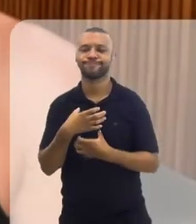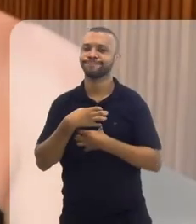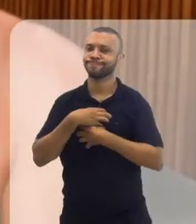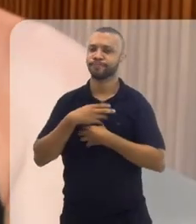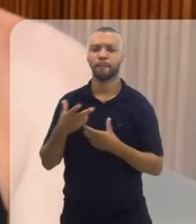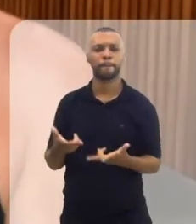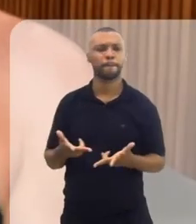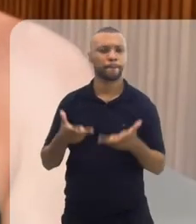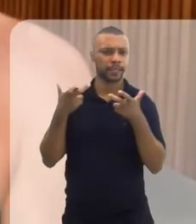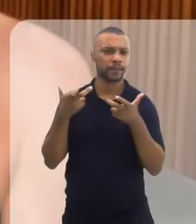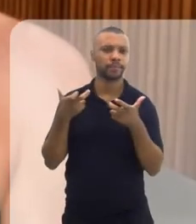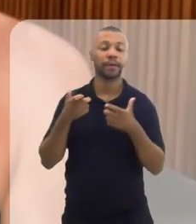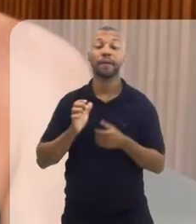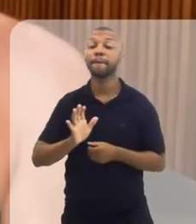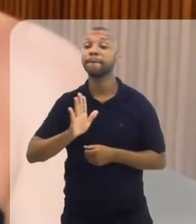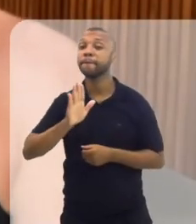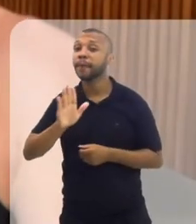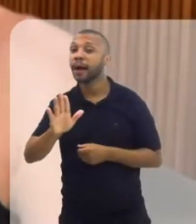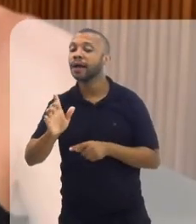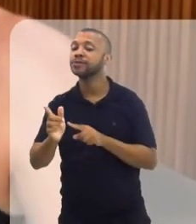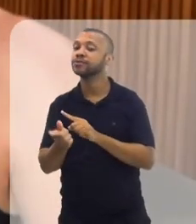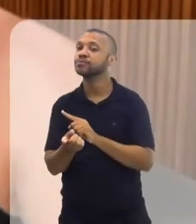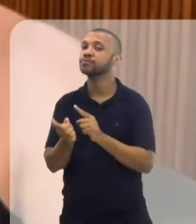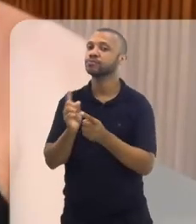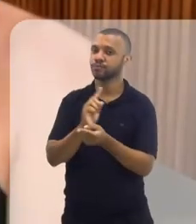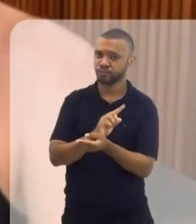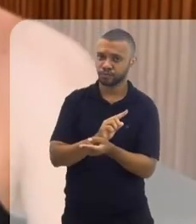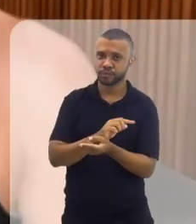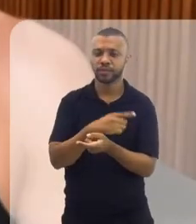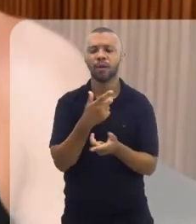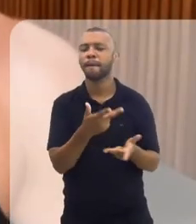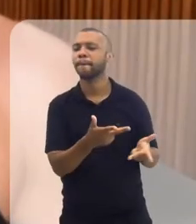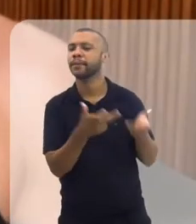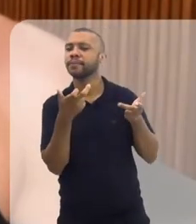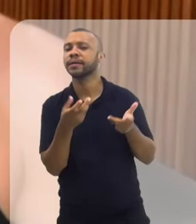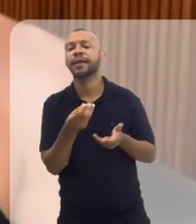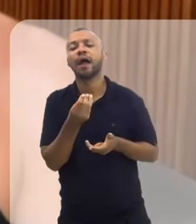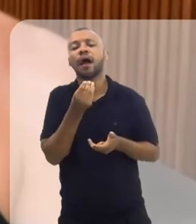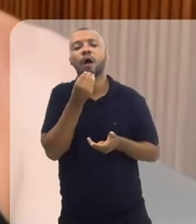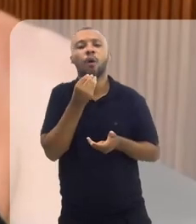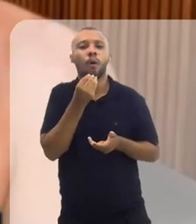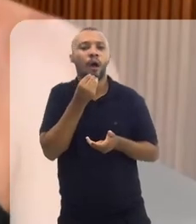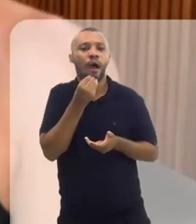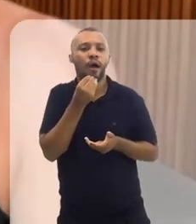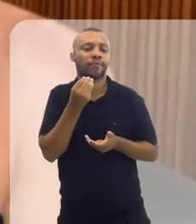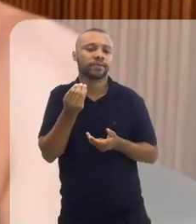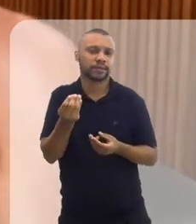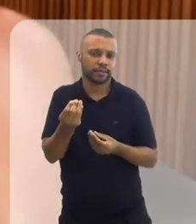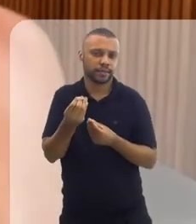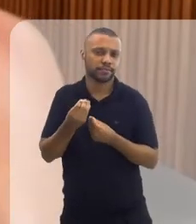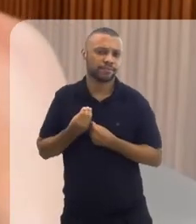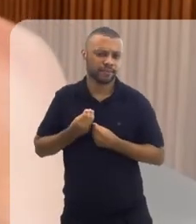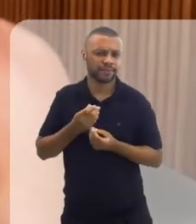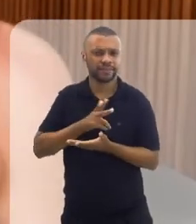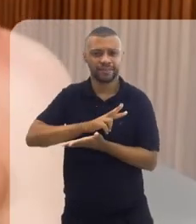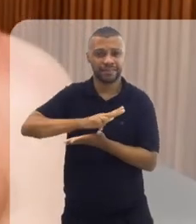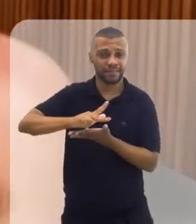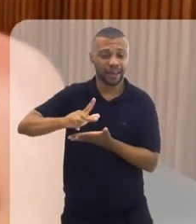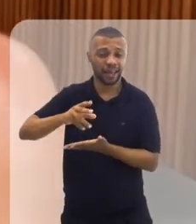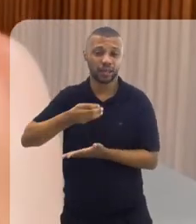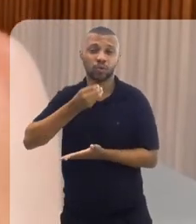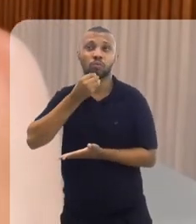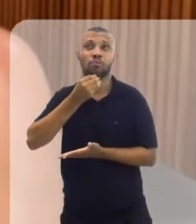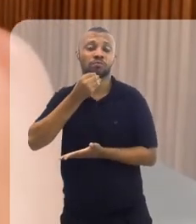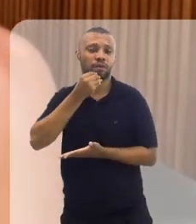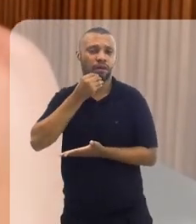Eu sempre senti isso dessa forma. Mas, por um outro lado, eu sentia que as oportunidades, milhares de